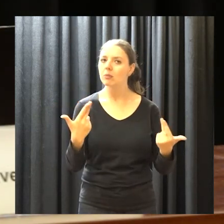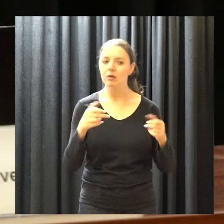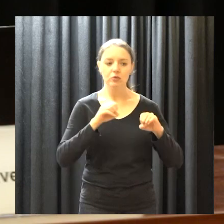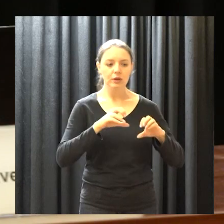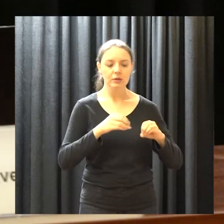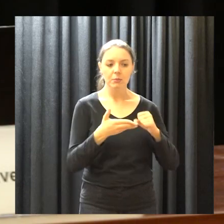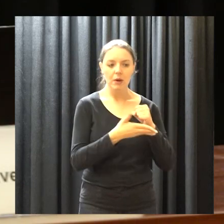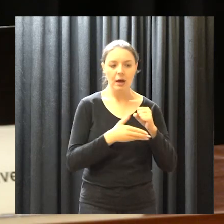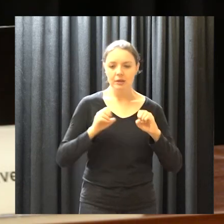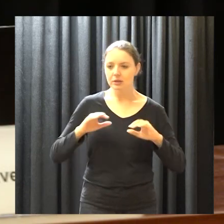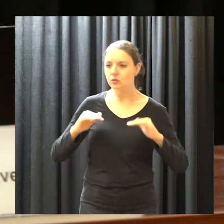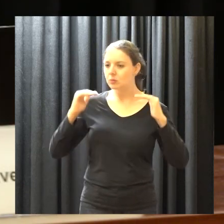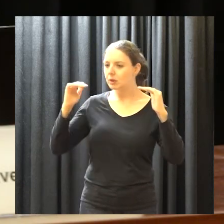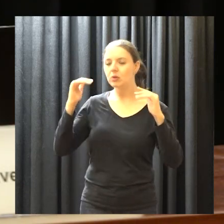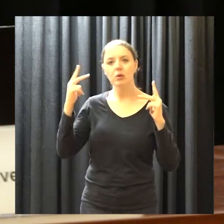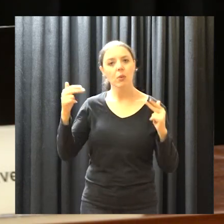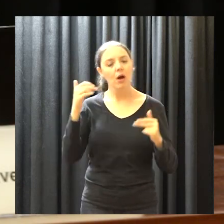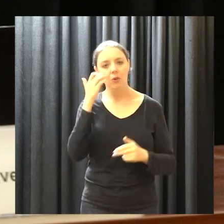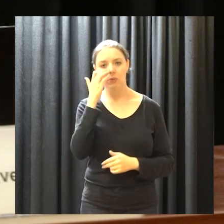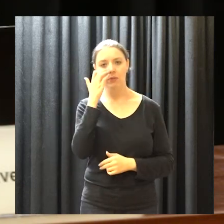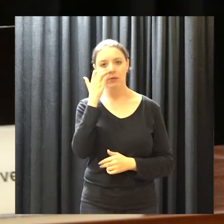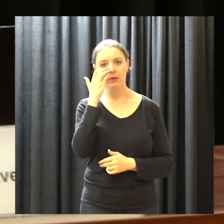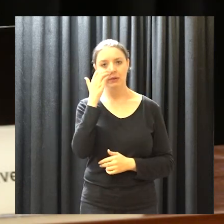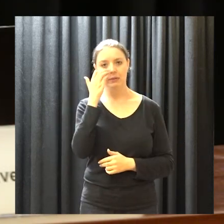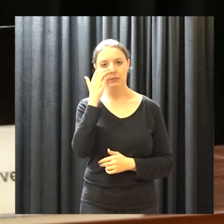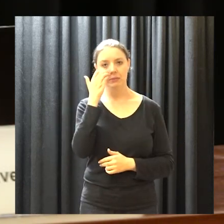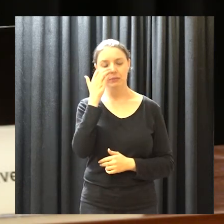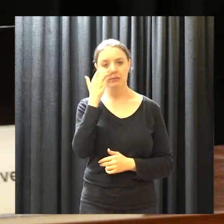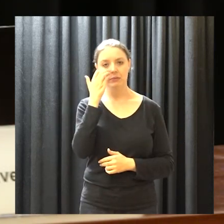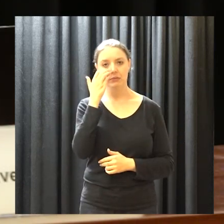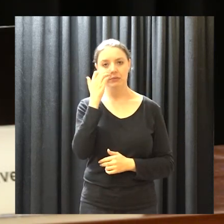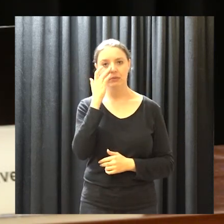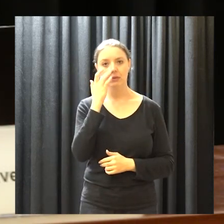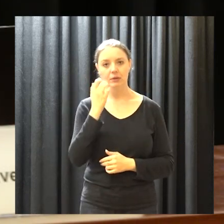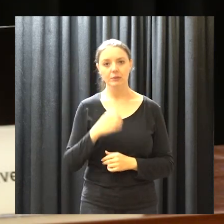superior. As vivências delas,